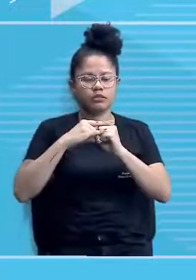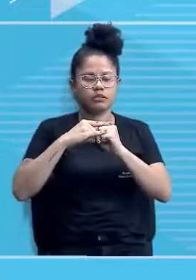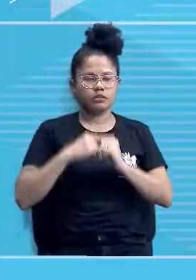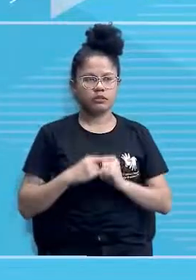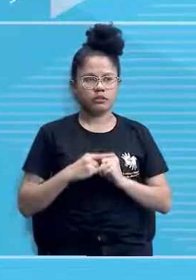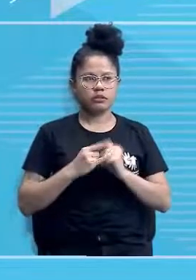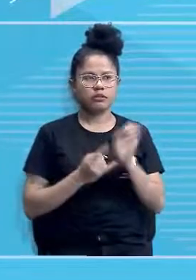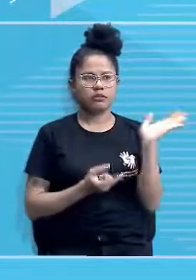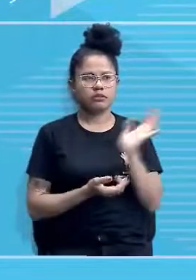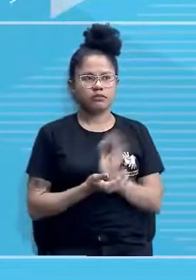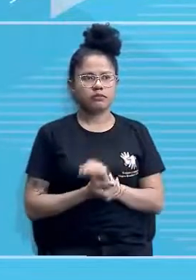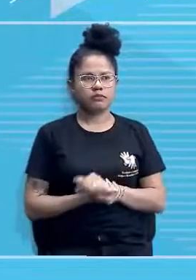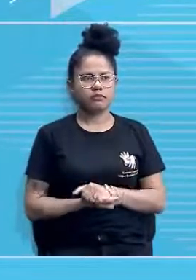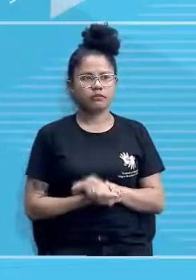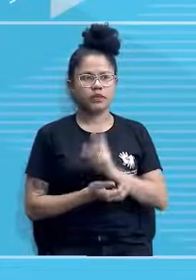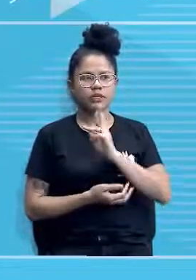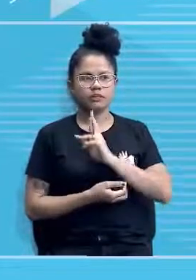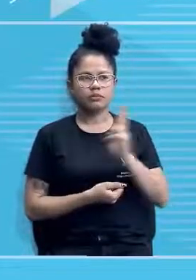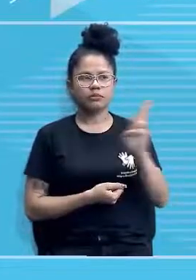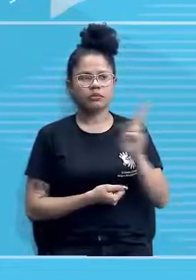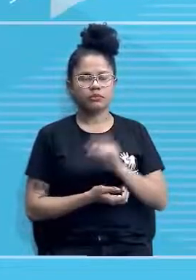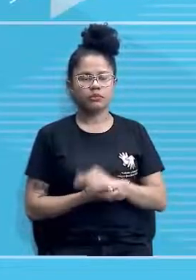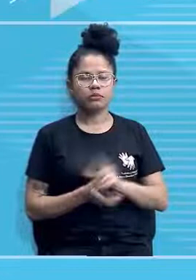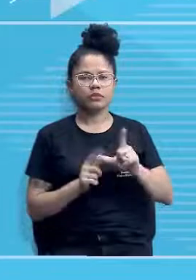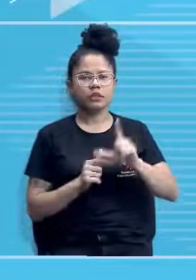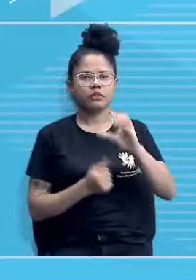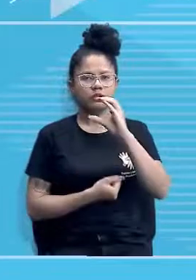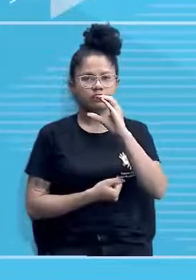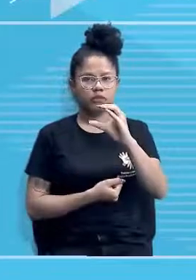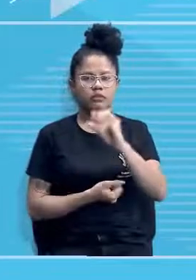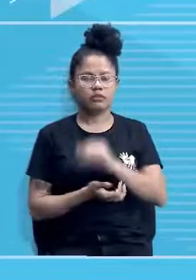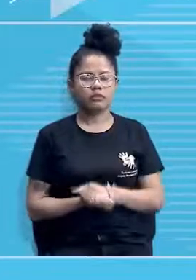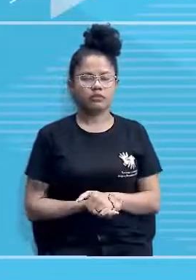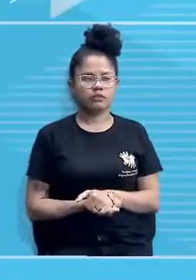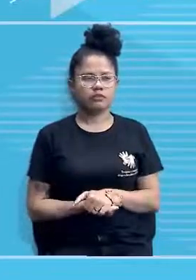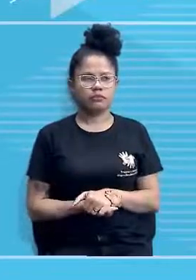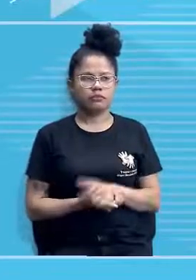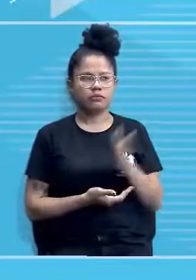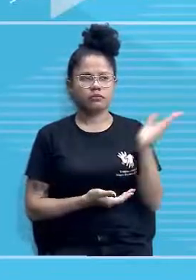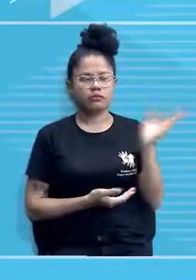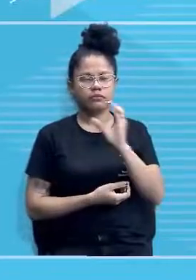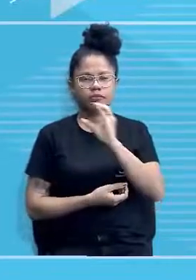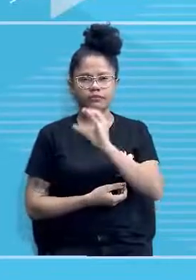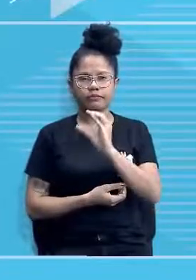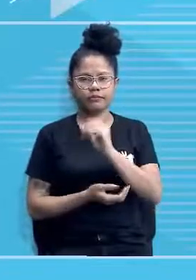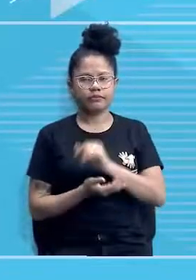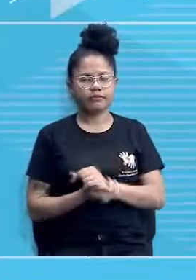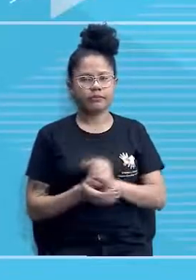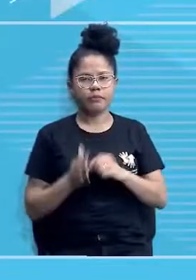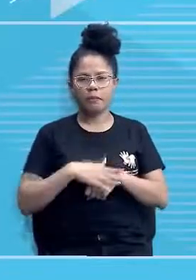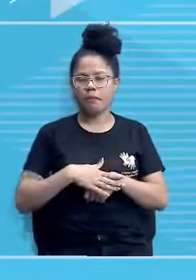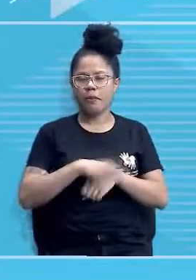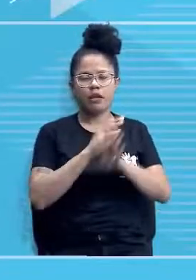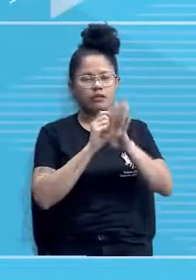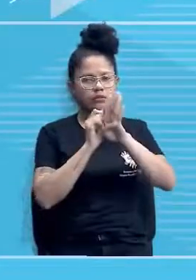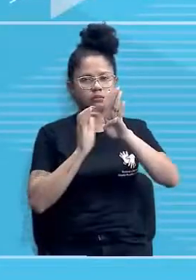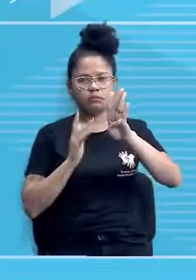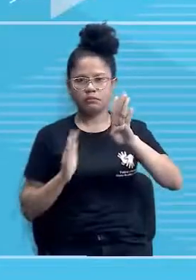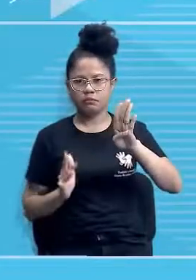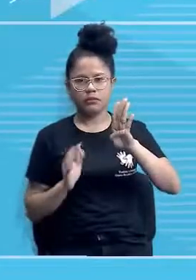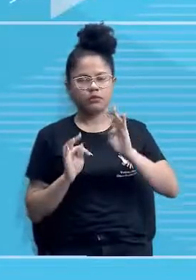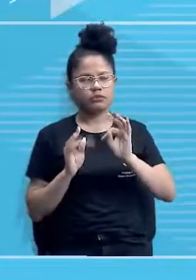alifático portanto aí a resposta vai ser a letra c o composto três é o mais básico de todos